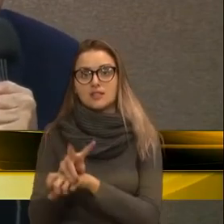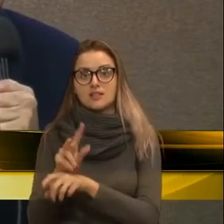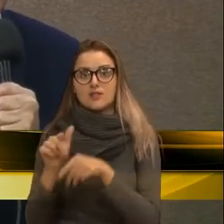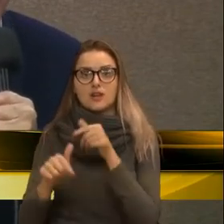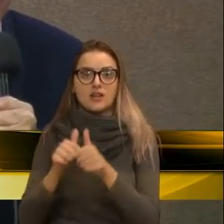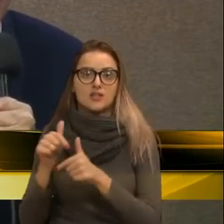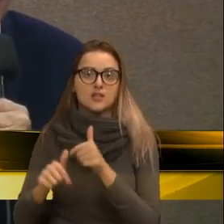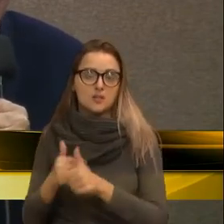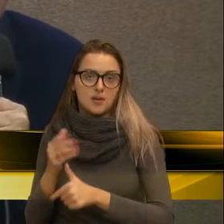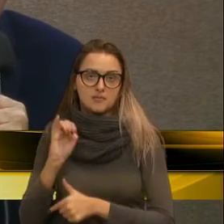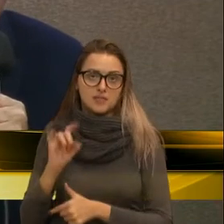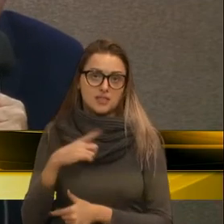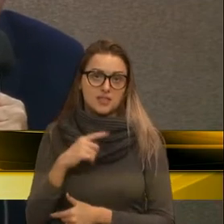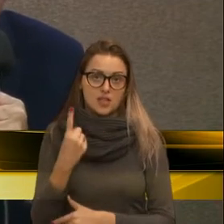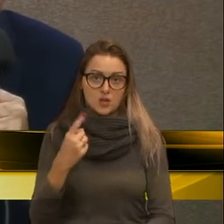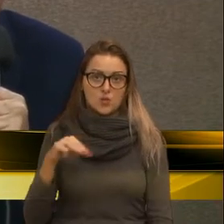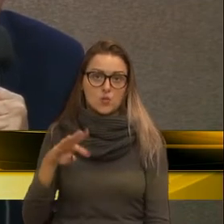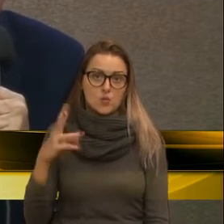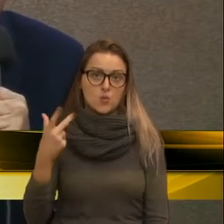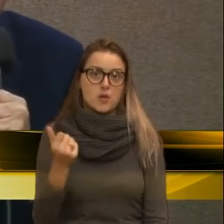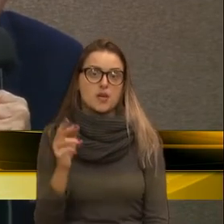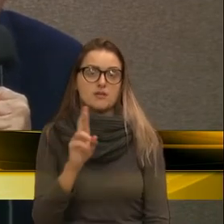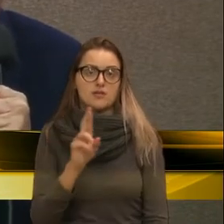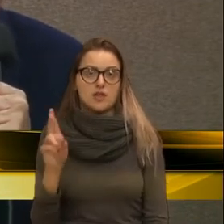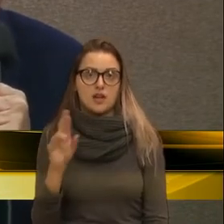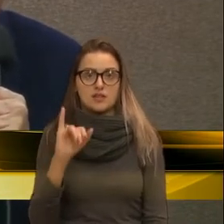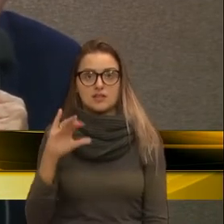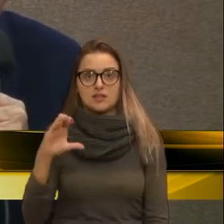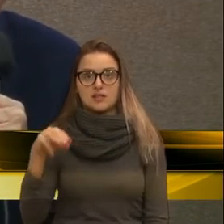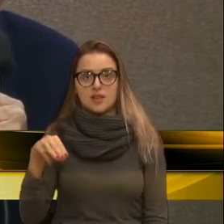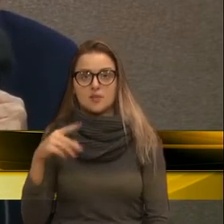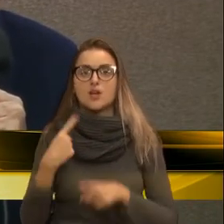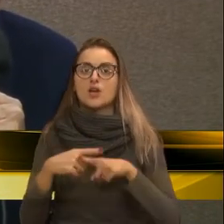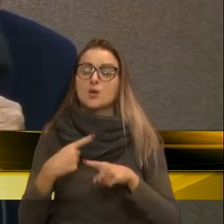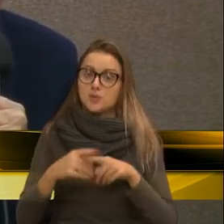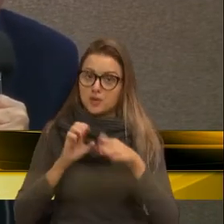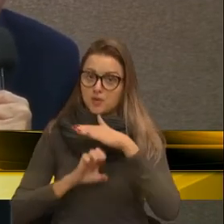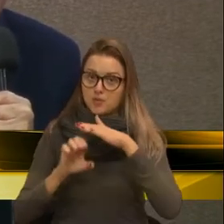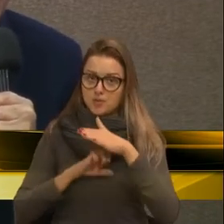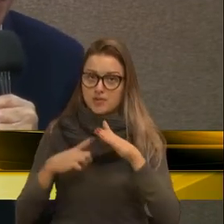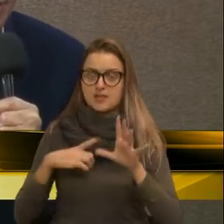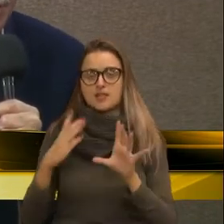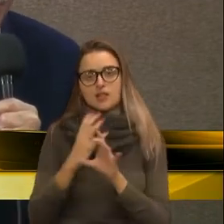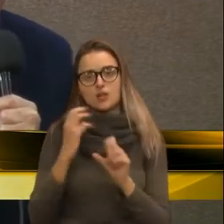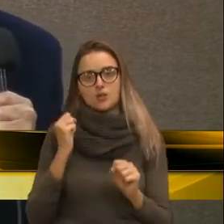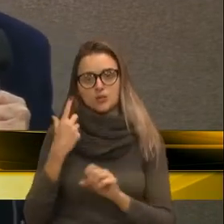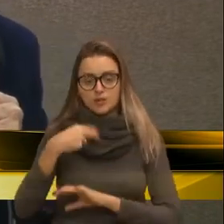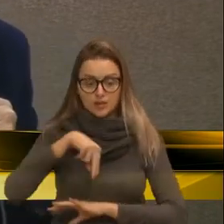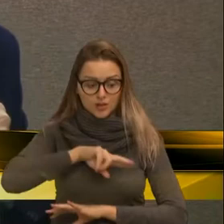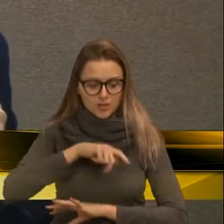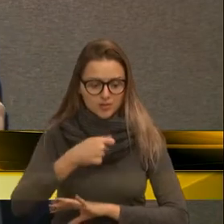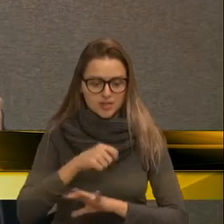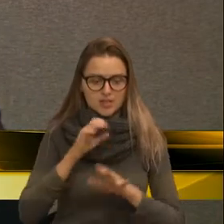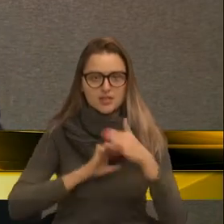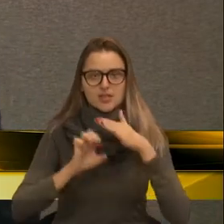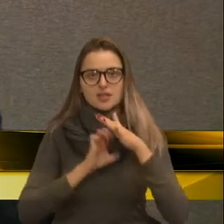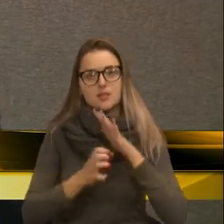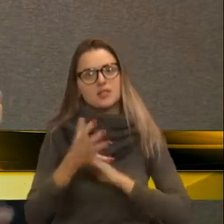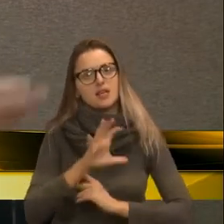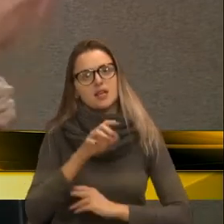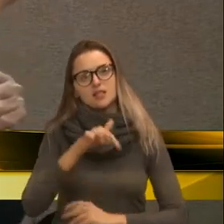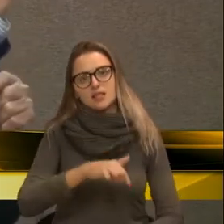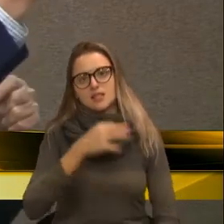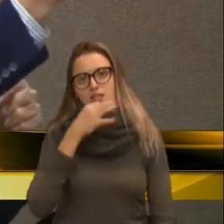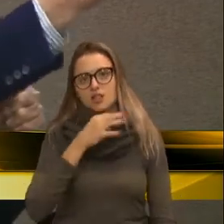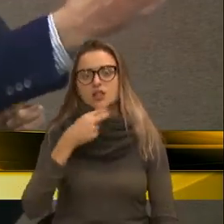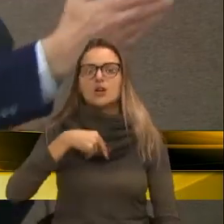e se ele tem R$1 milhão de crédito de ICM, é porque é uma empresa que fatura bem, e nós precisamos dessas empresas. Ontem